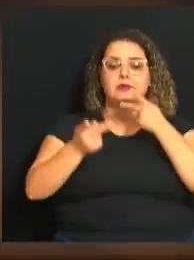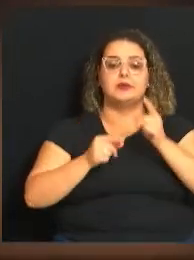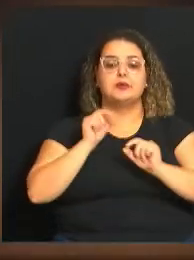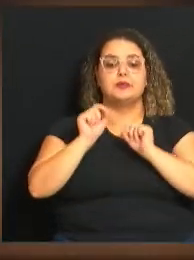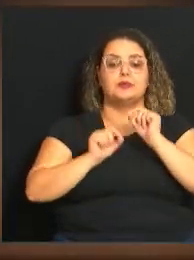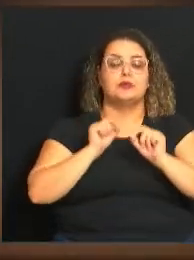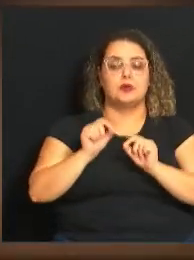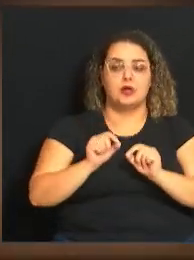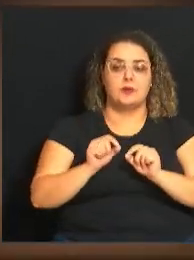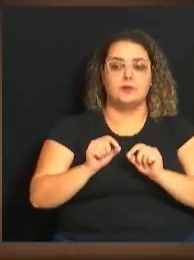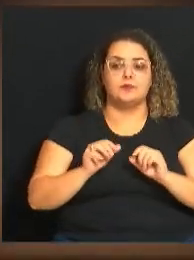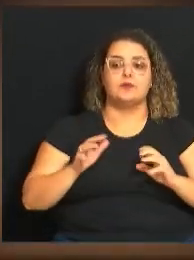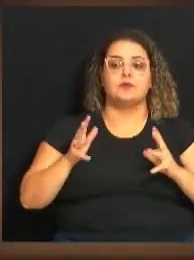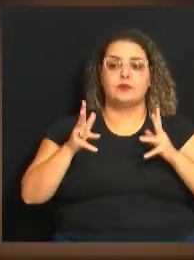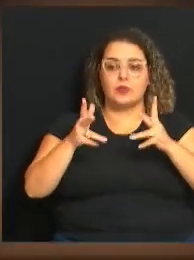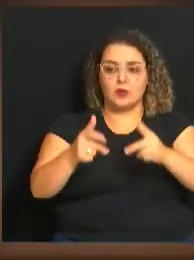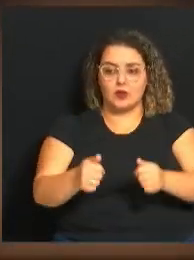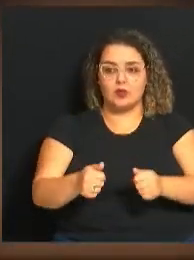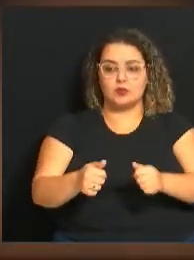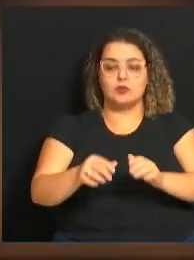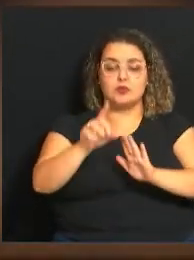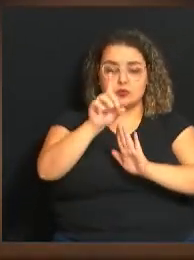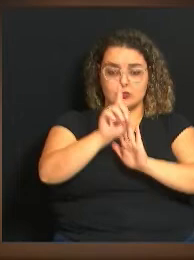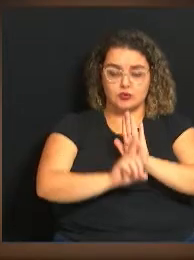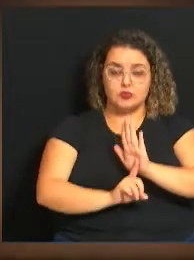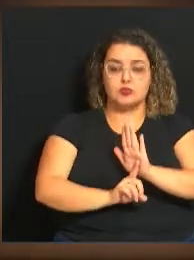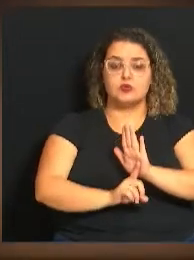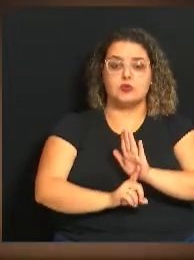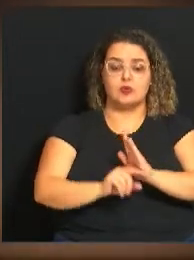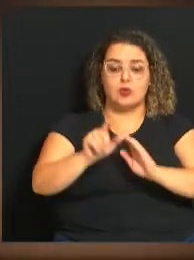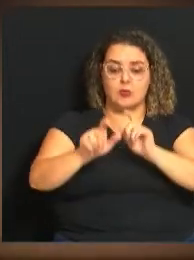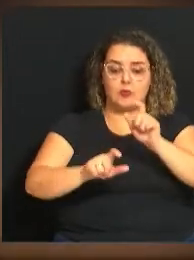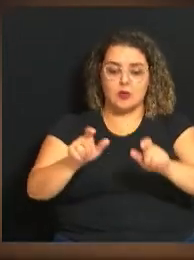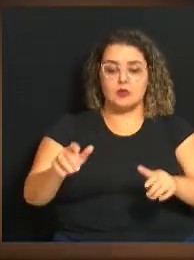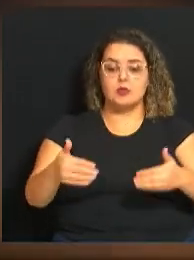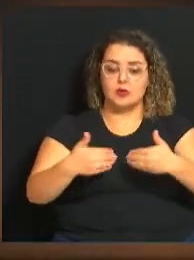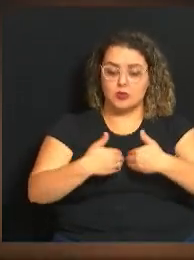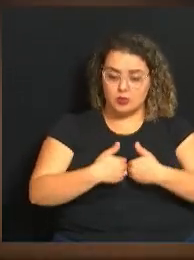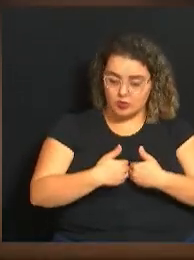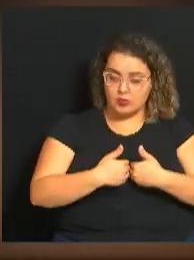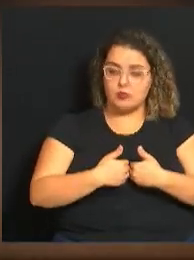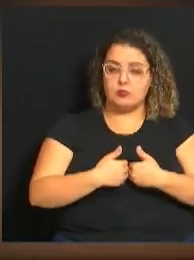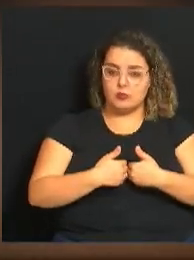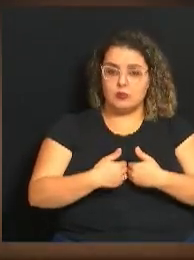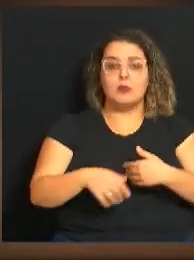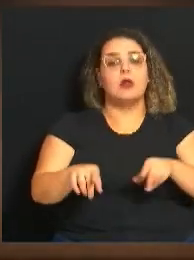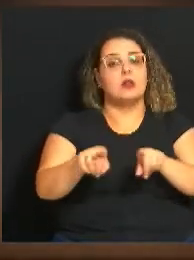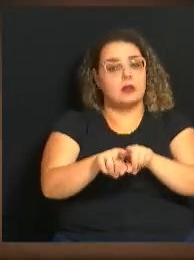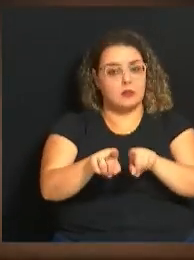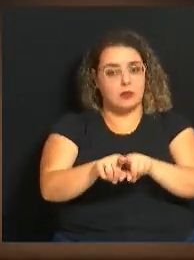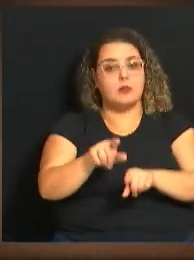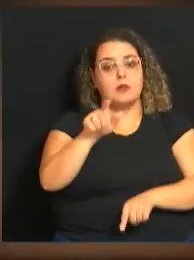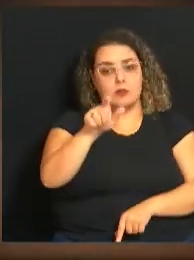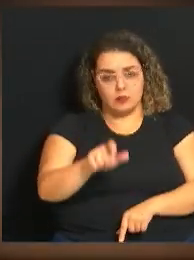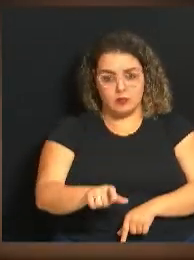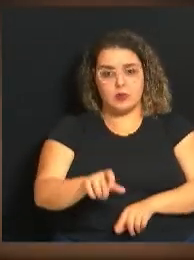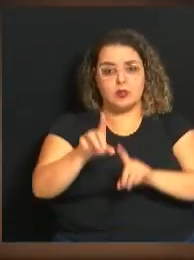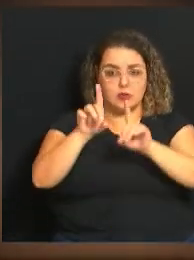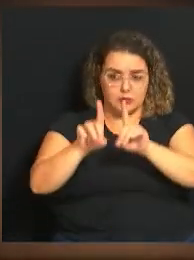que para todos os direitos, a pessoa com autismo ela é considerada também uma pessoa com